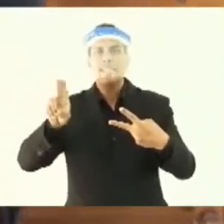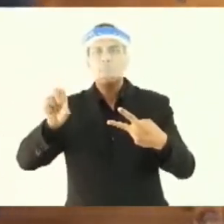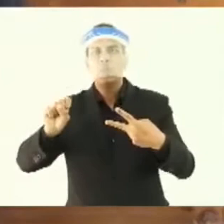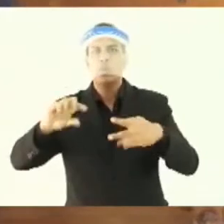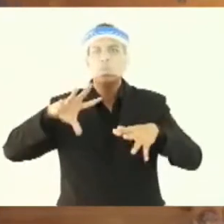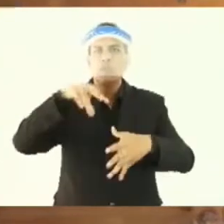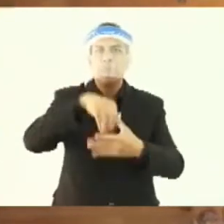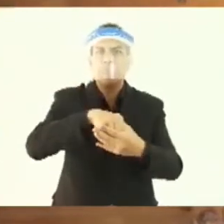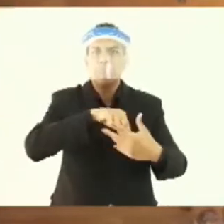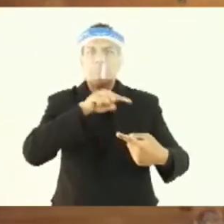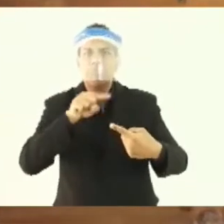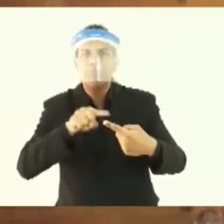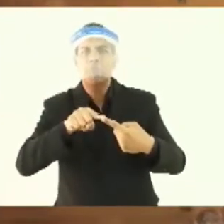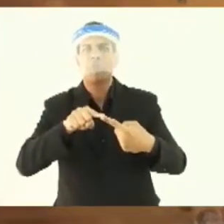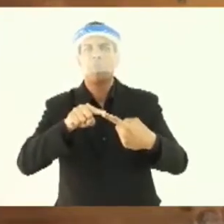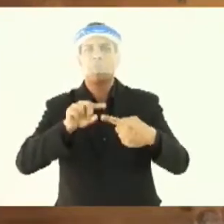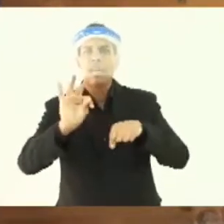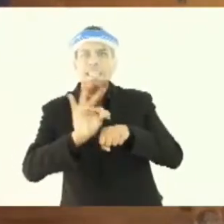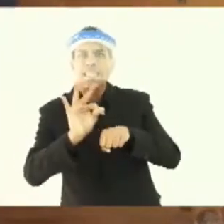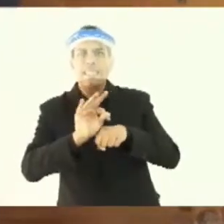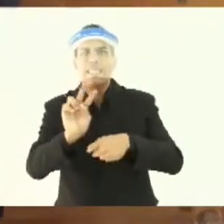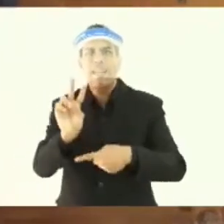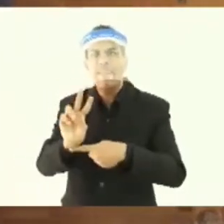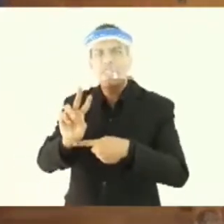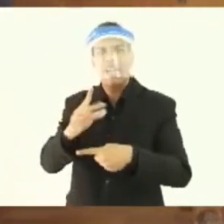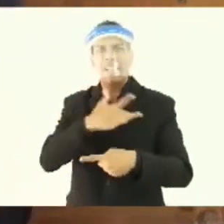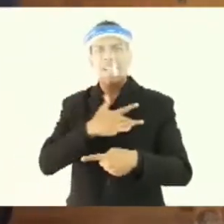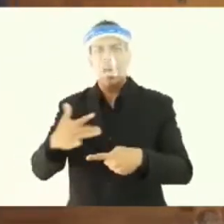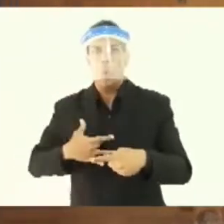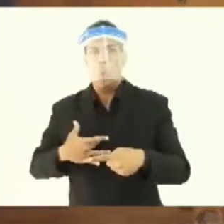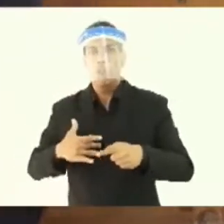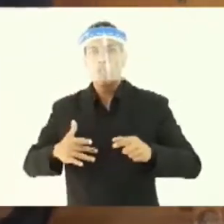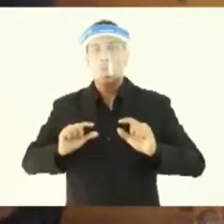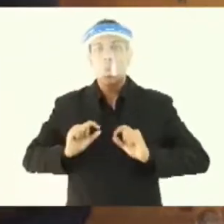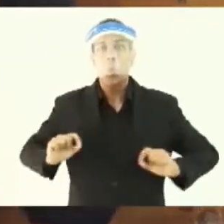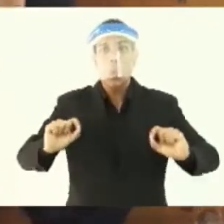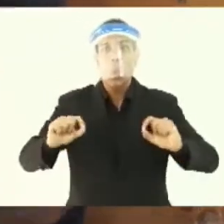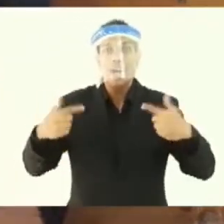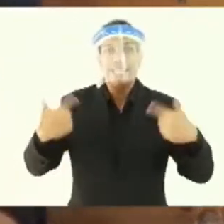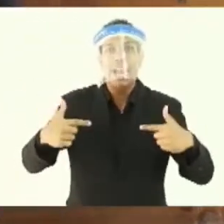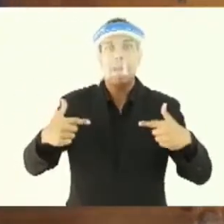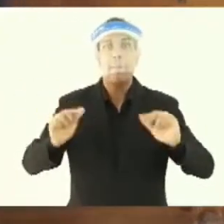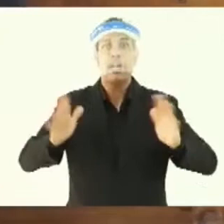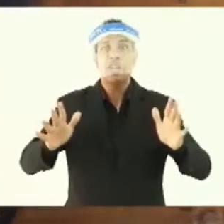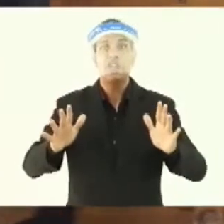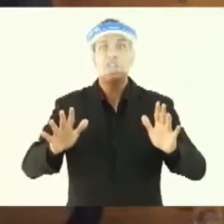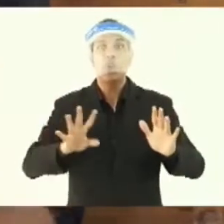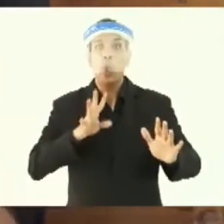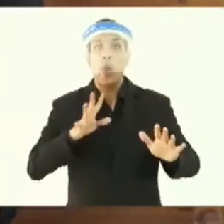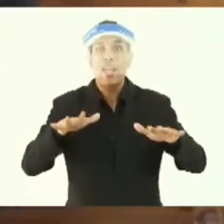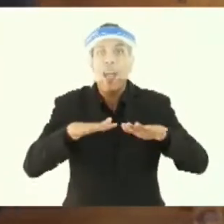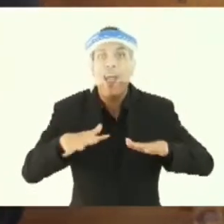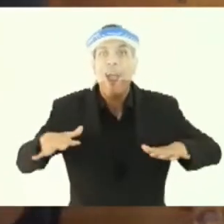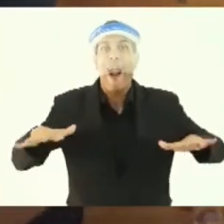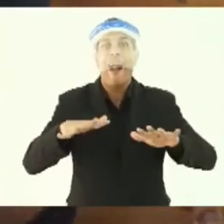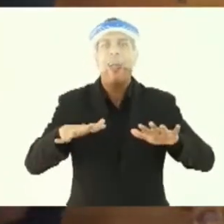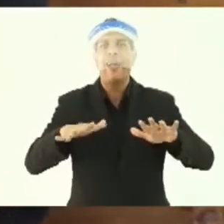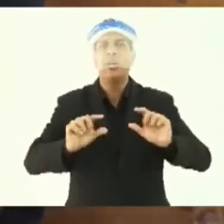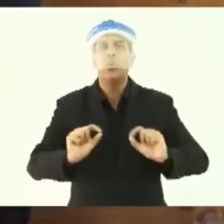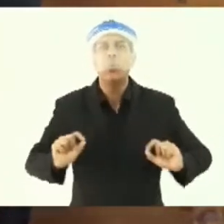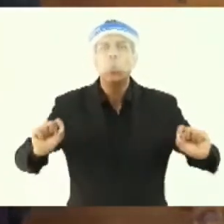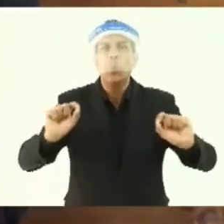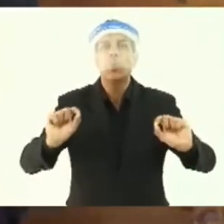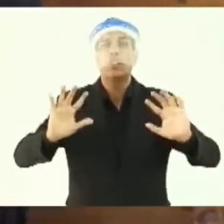comunitário de saúde e os técnicos de vigilância em saúde. Se a gente não trabalha com o conceito de território, de territorialização